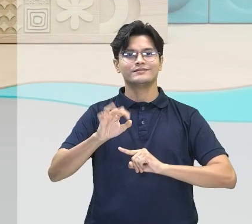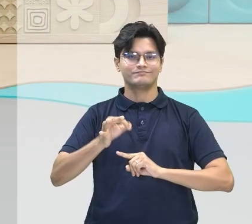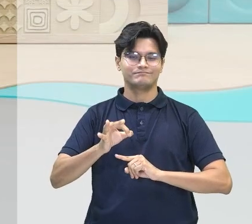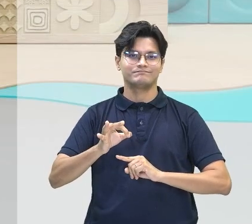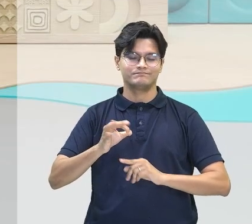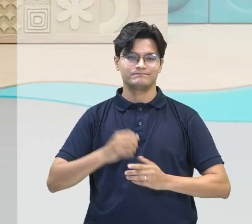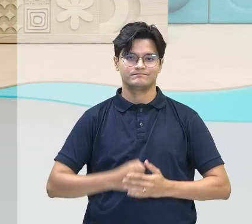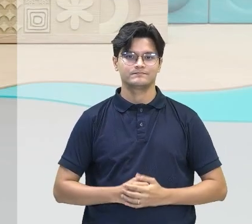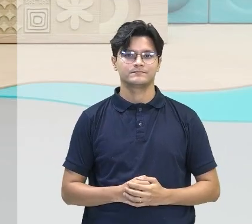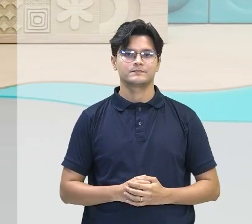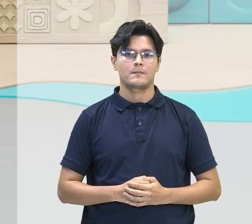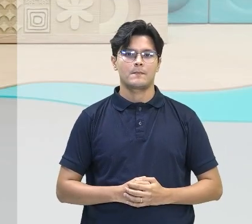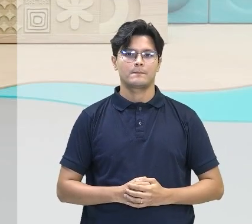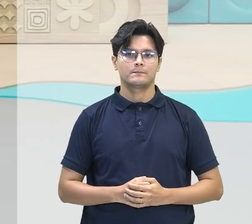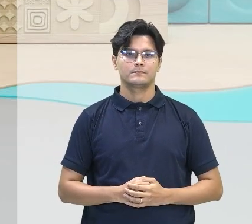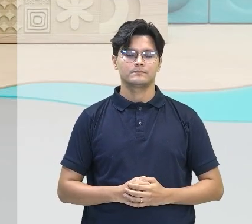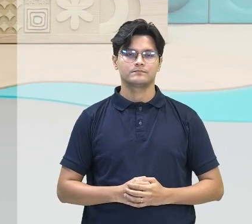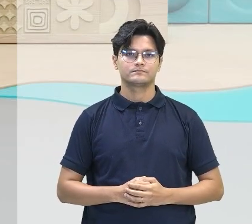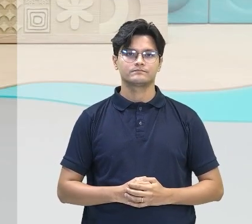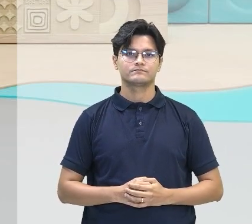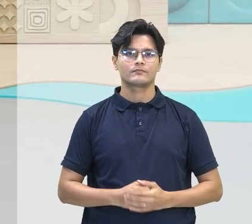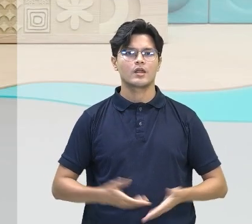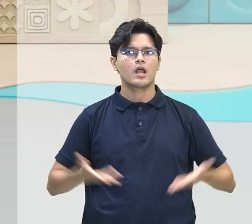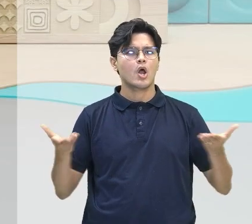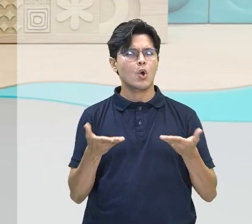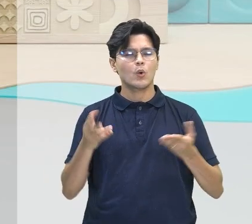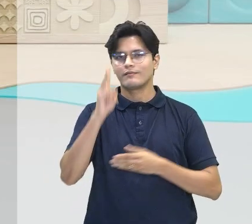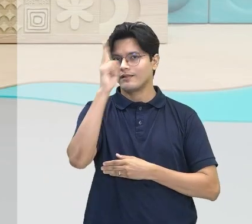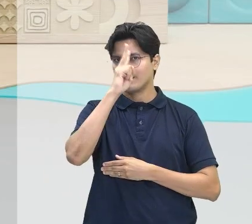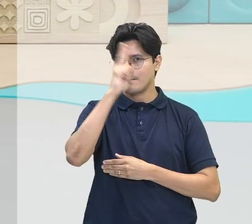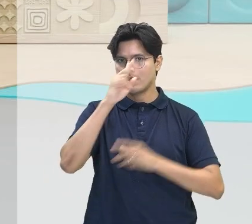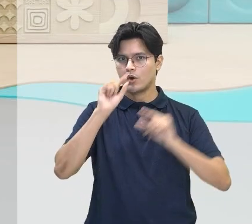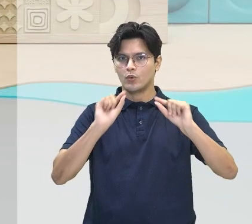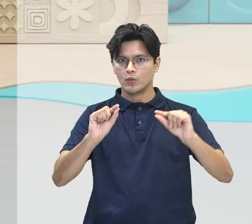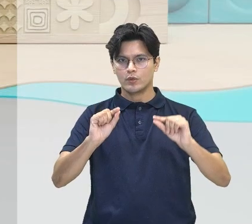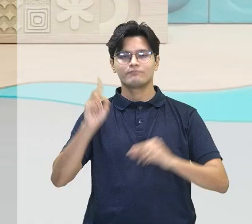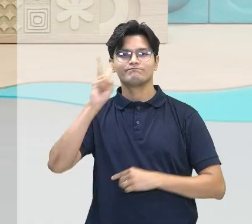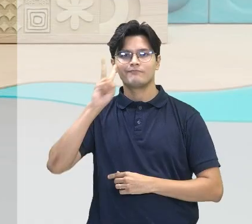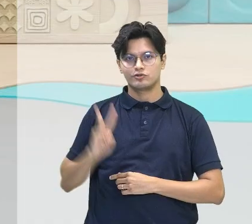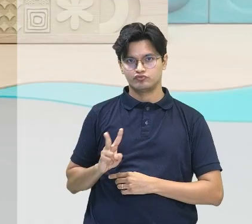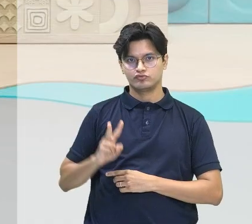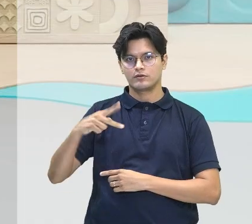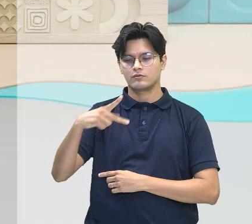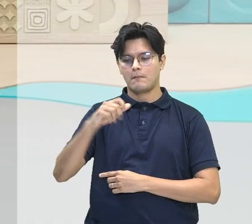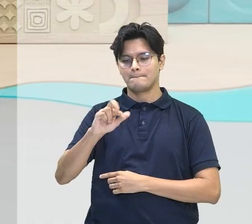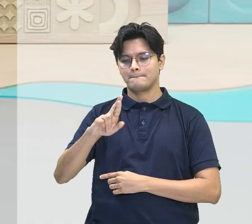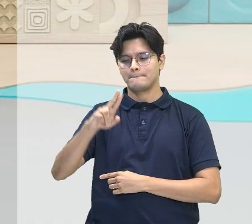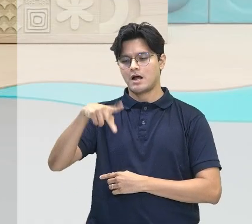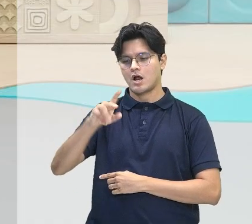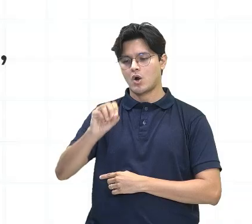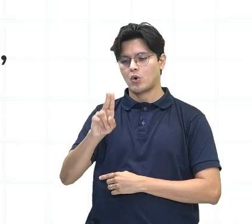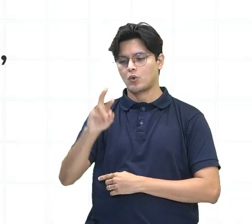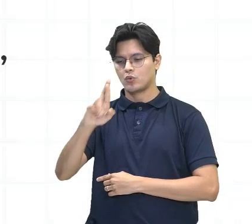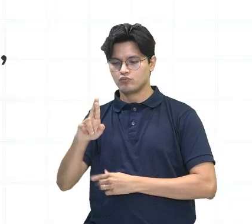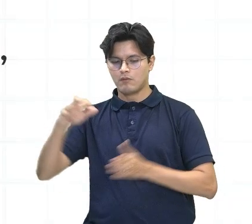suas próprias limitações. Agora vamos relembrar aqui a história do parkour, como é que ele surgiu, vamos